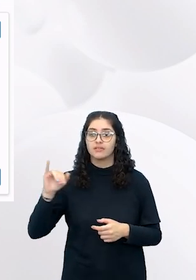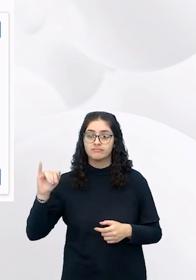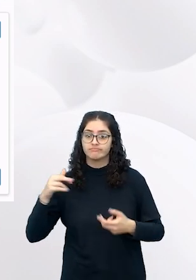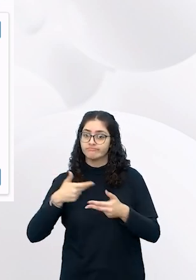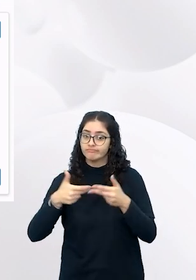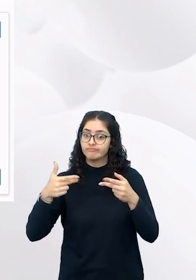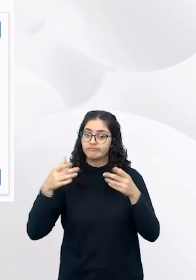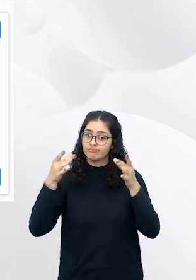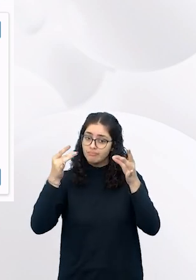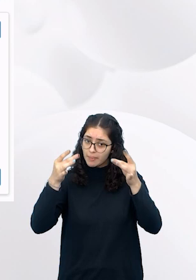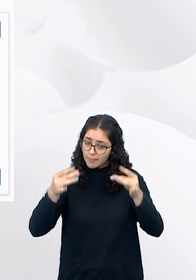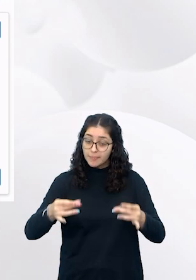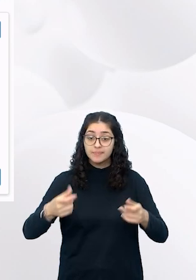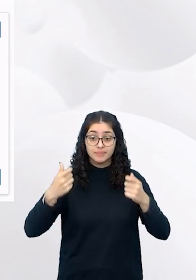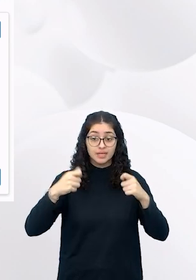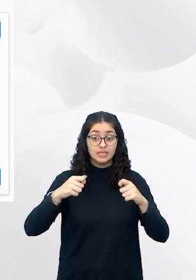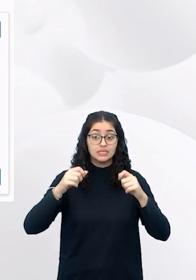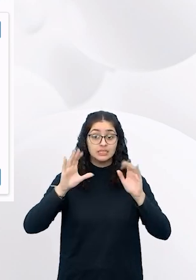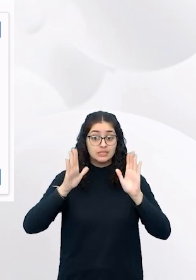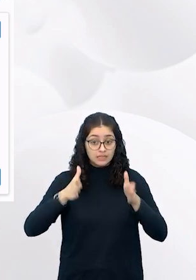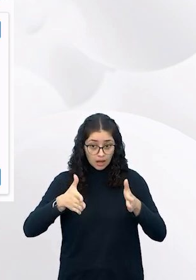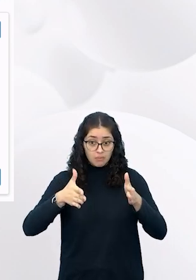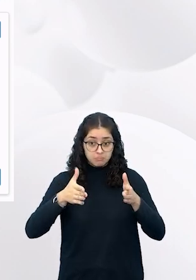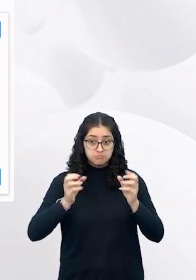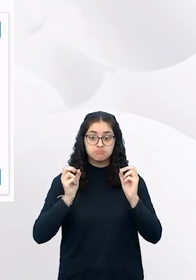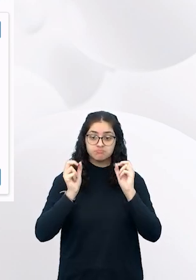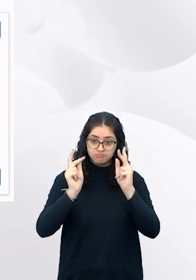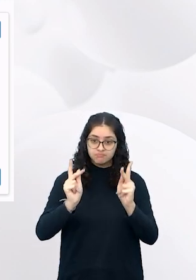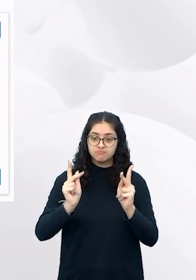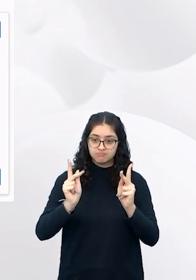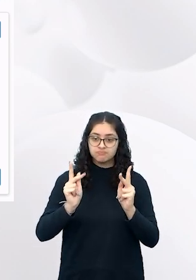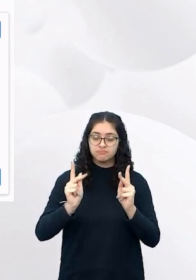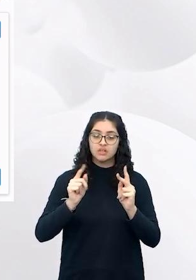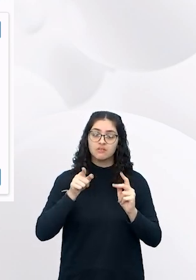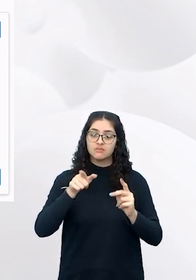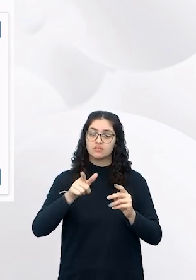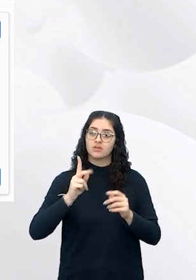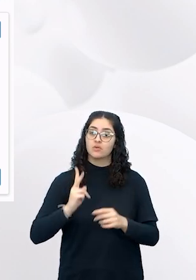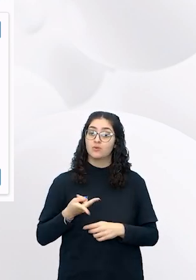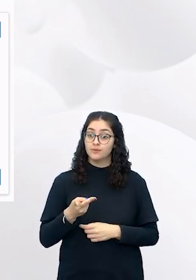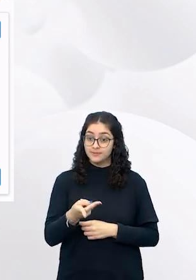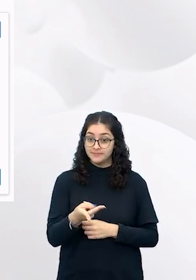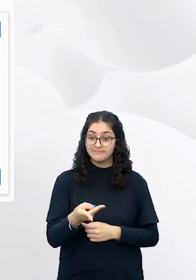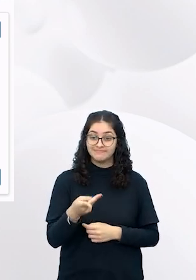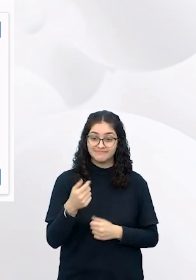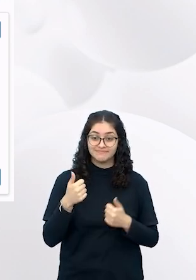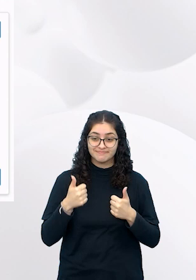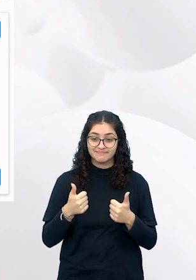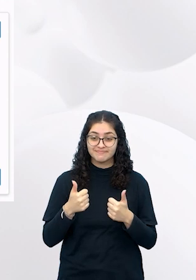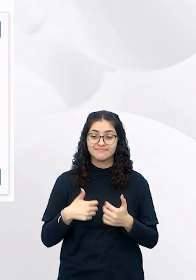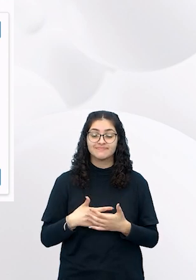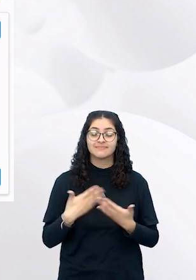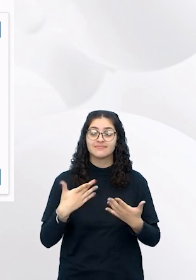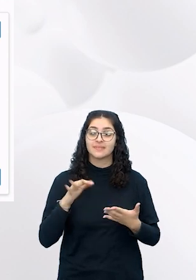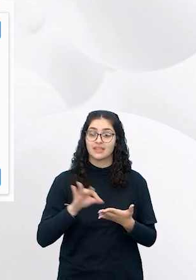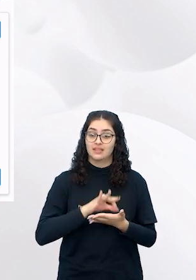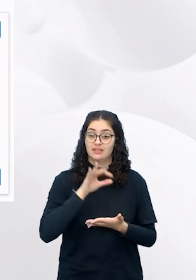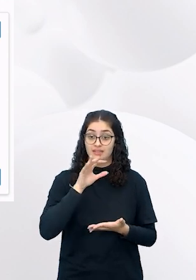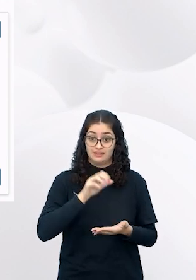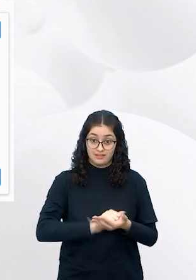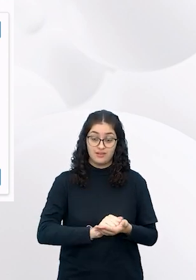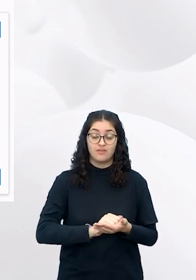E aí, estando tudo certo, você vai dar a sequência, tá? Então, vai fazer a